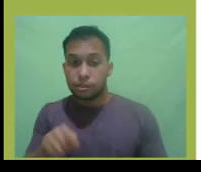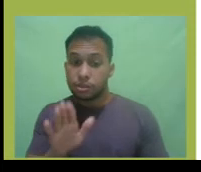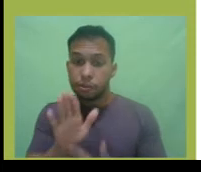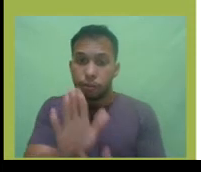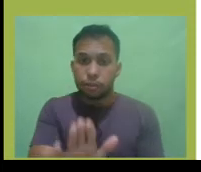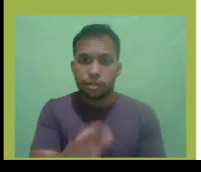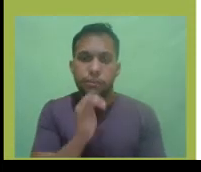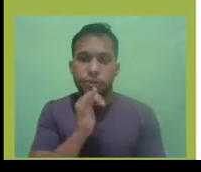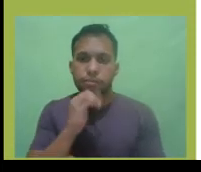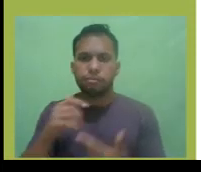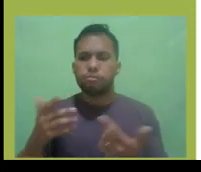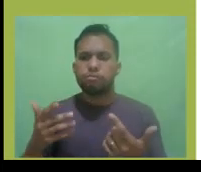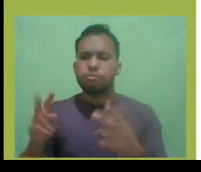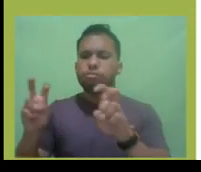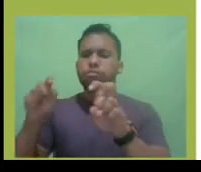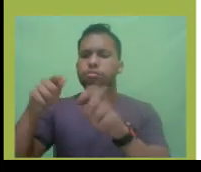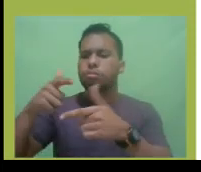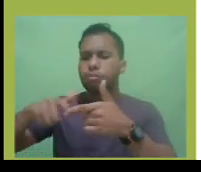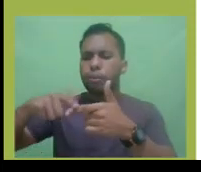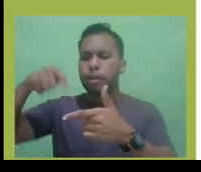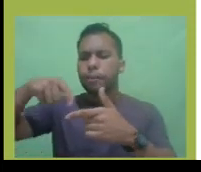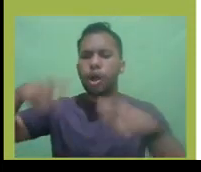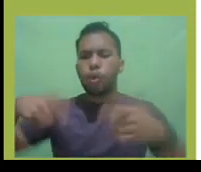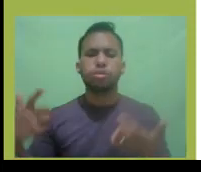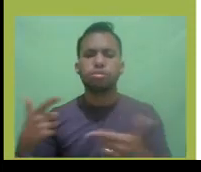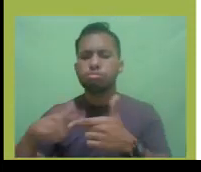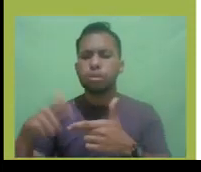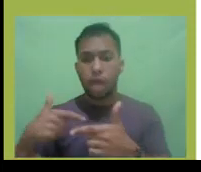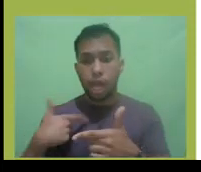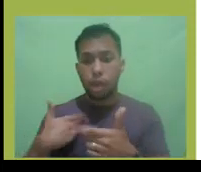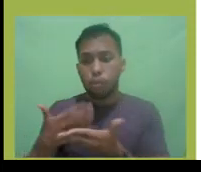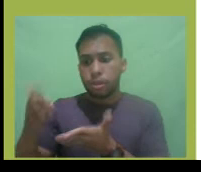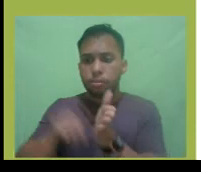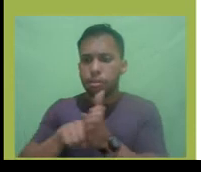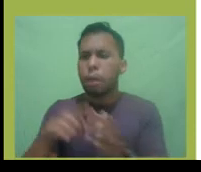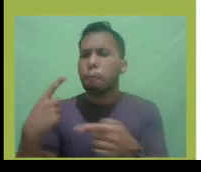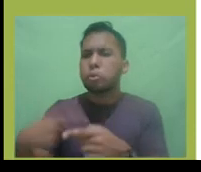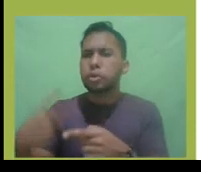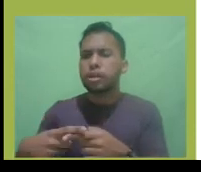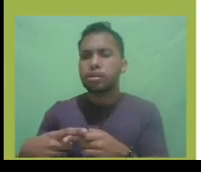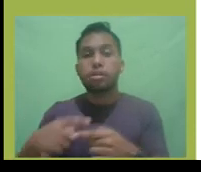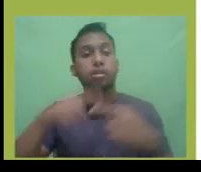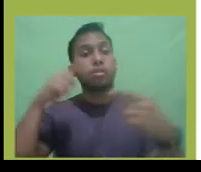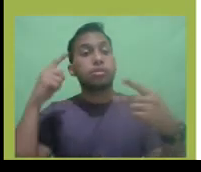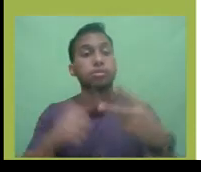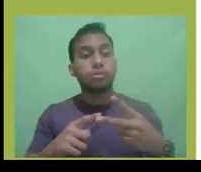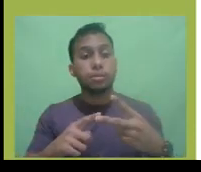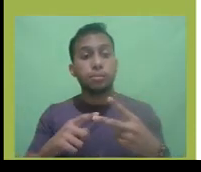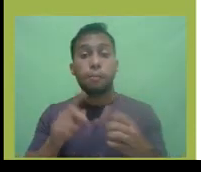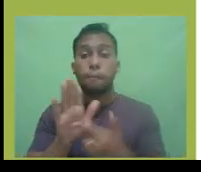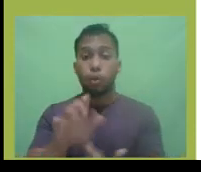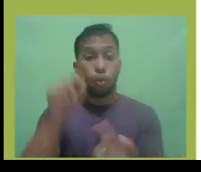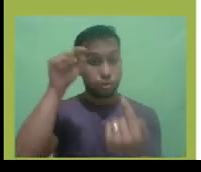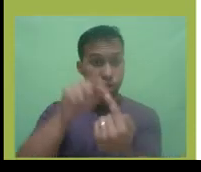motivaram o seu trabalho. Deixe claro qual é o objetivo do seu trabalho. Em seguida, mostre qual foi a metodologia